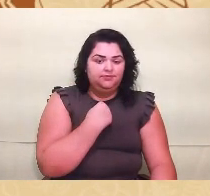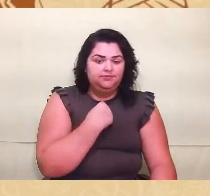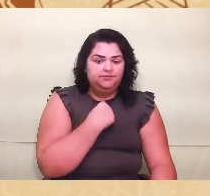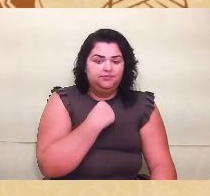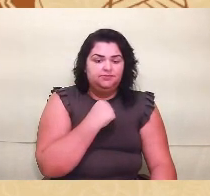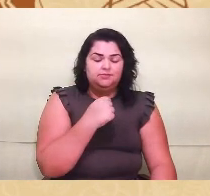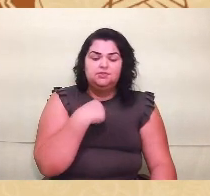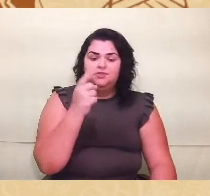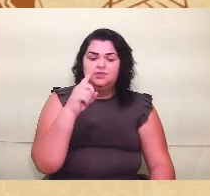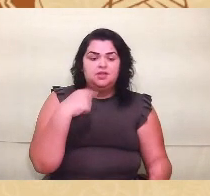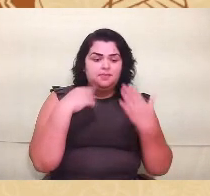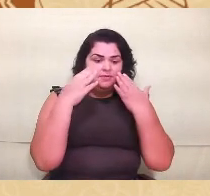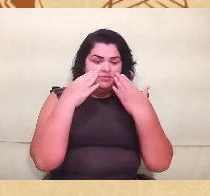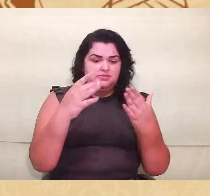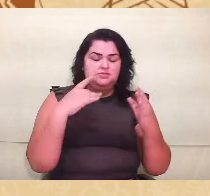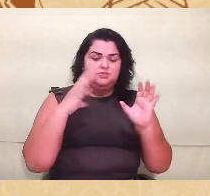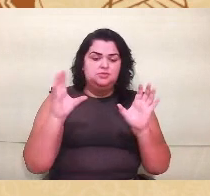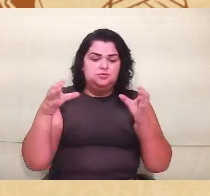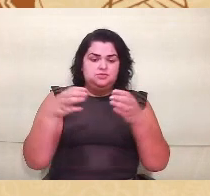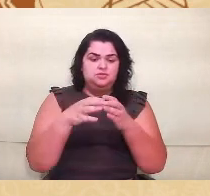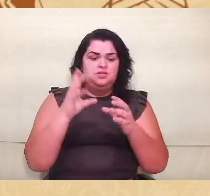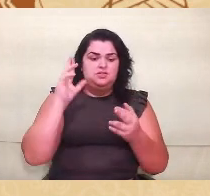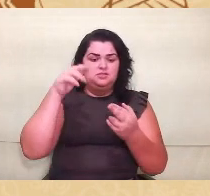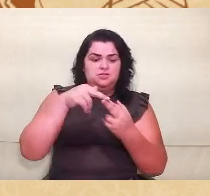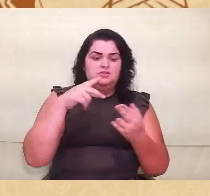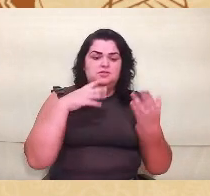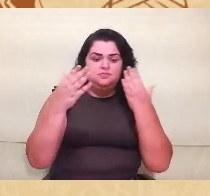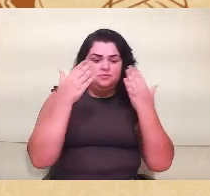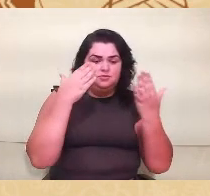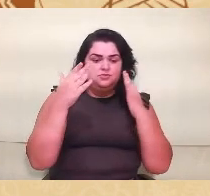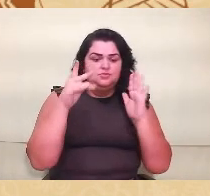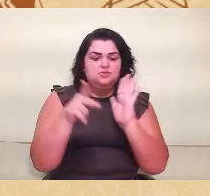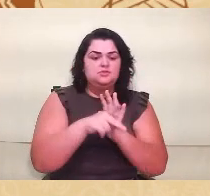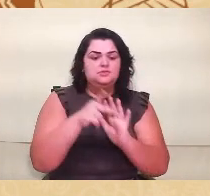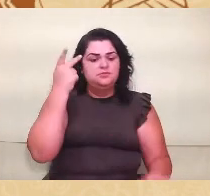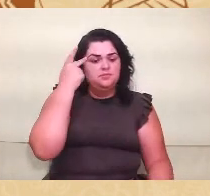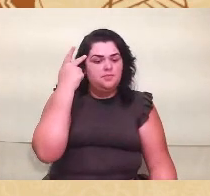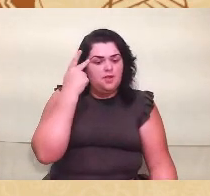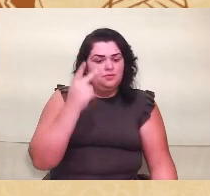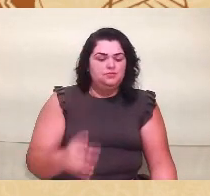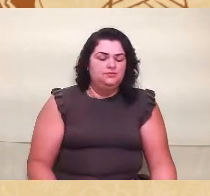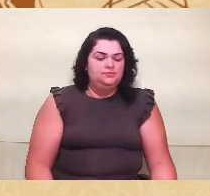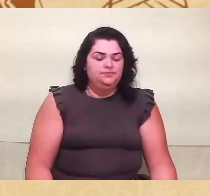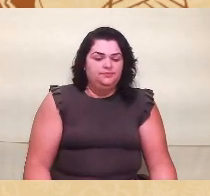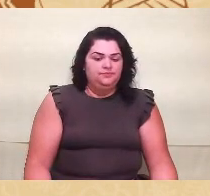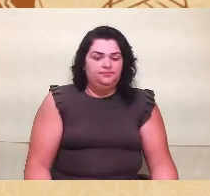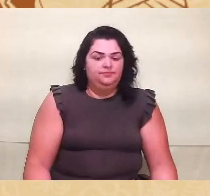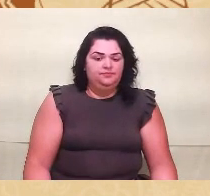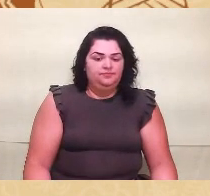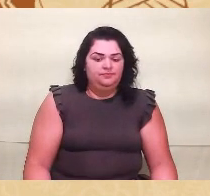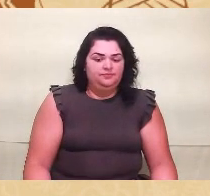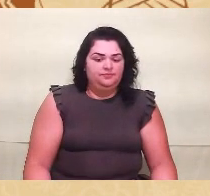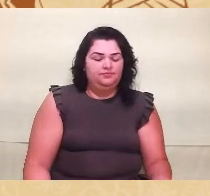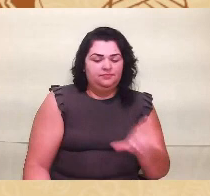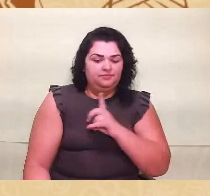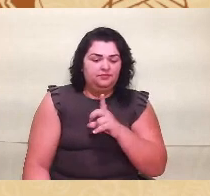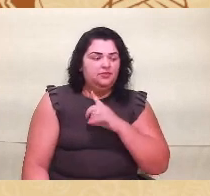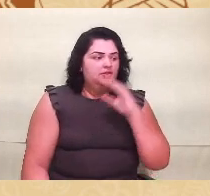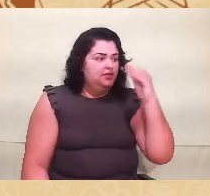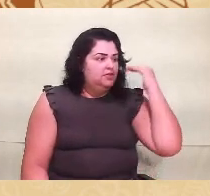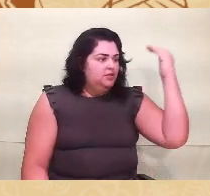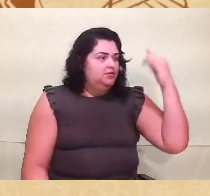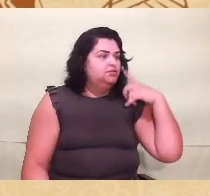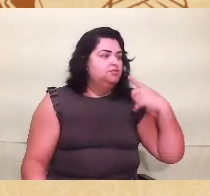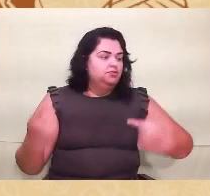sou conselheira do Conselho Regional de Psicologia de São Paulo, e hoje eu levo, além de outras